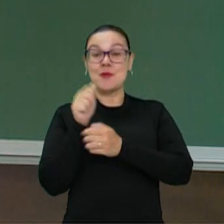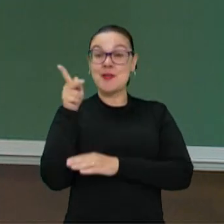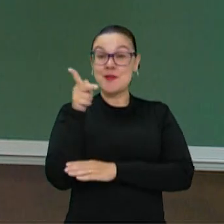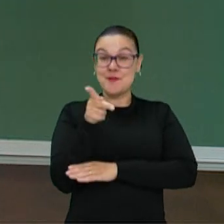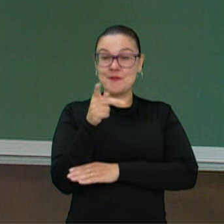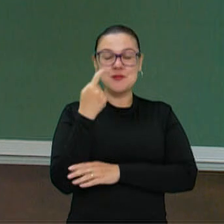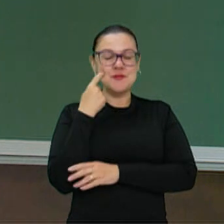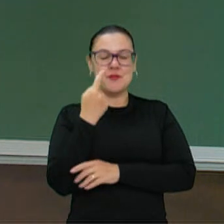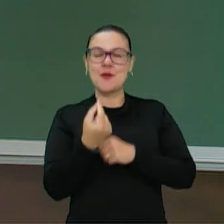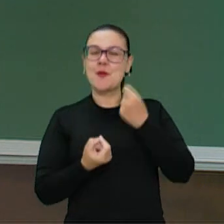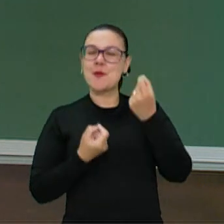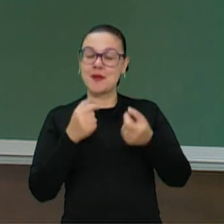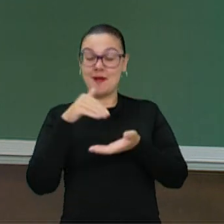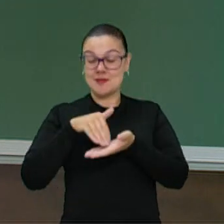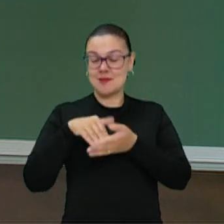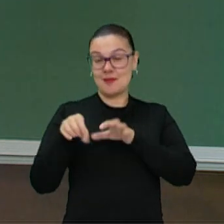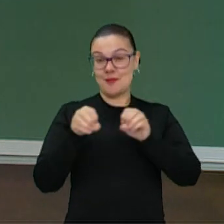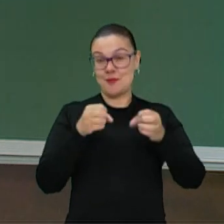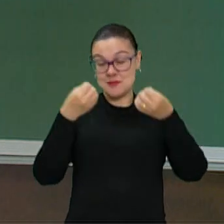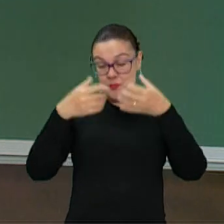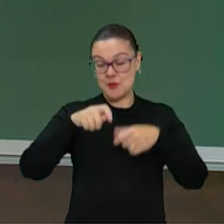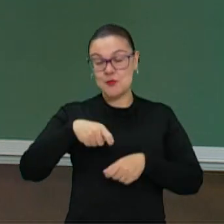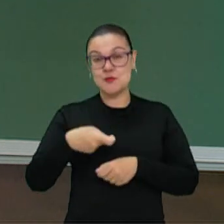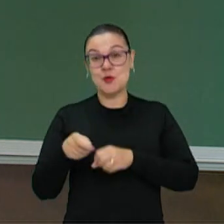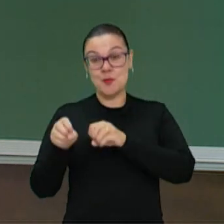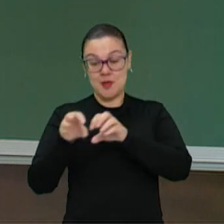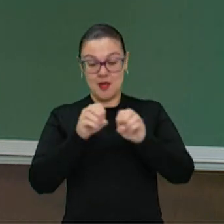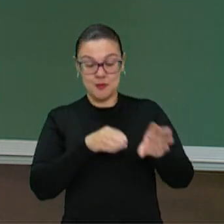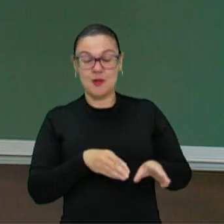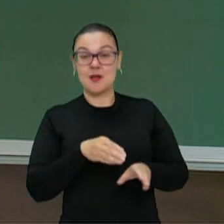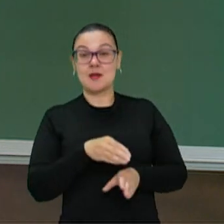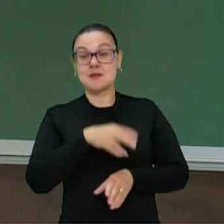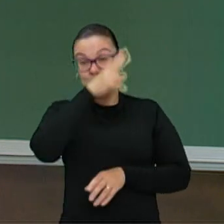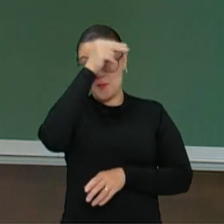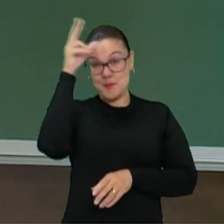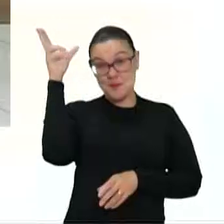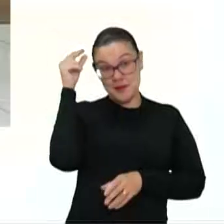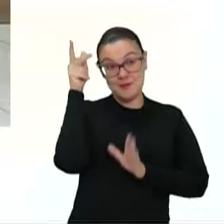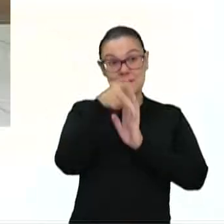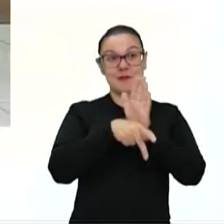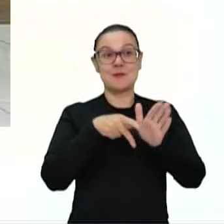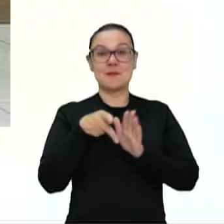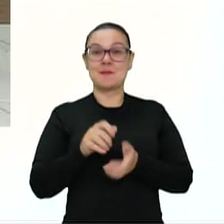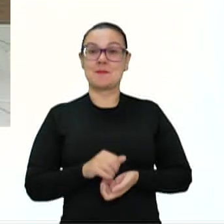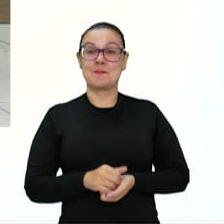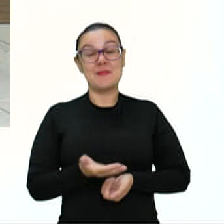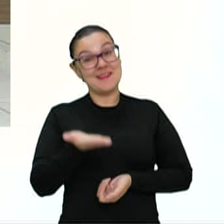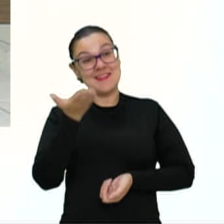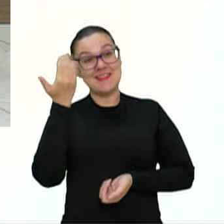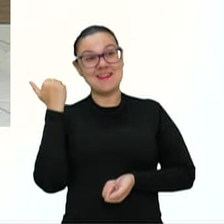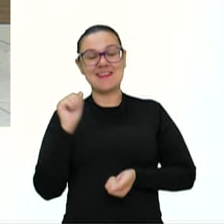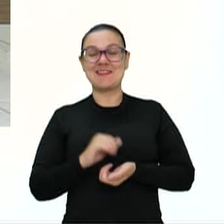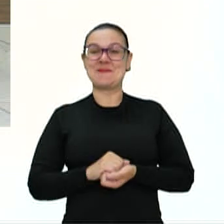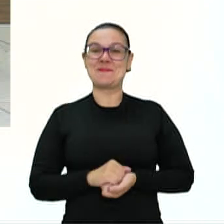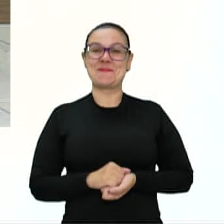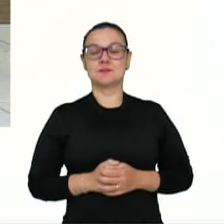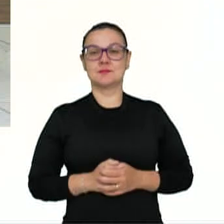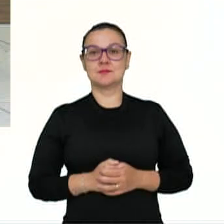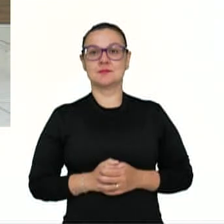vídeo e vamos ver o que a secretária falou para a gente sobre a educação municipal em Paranaguá? Vamos comigo, então?